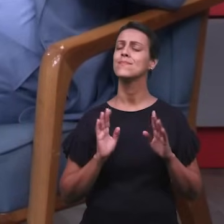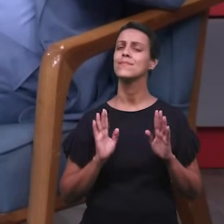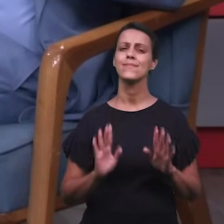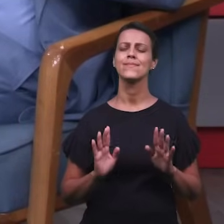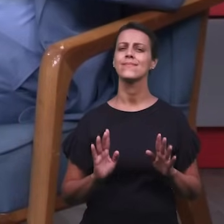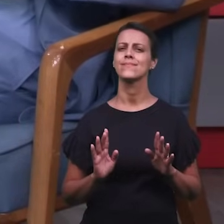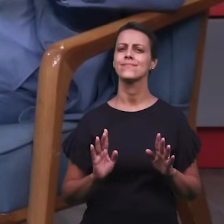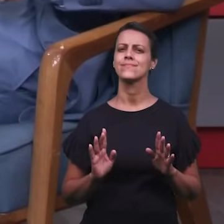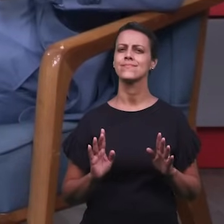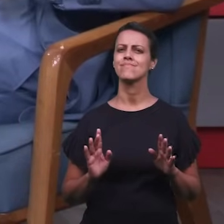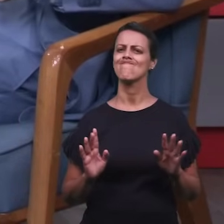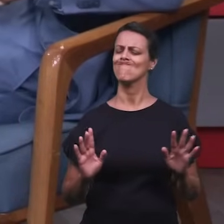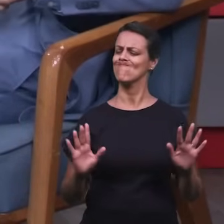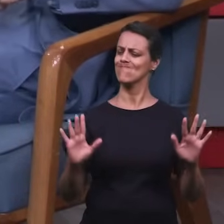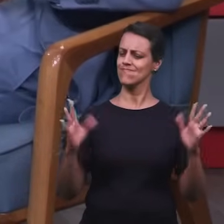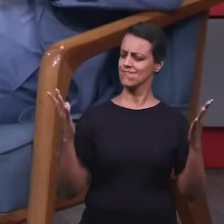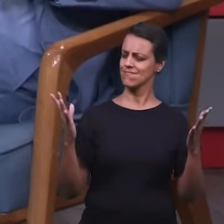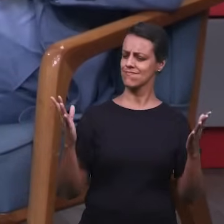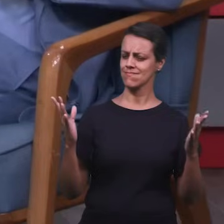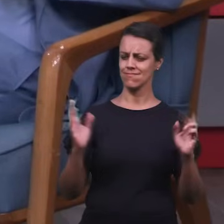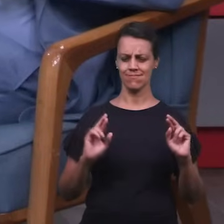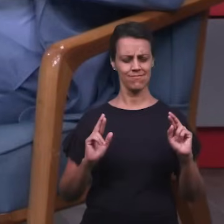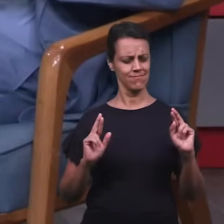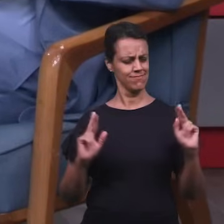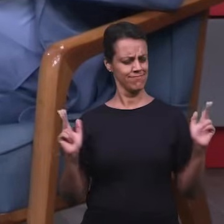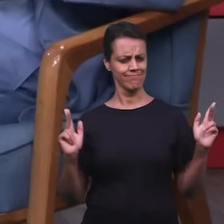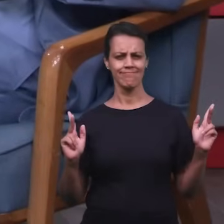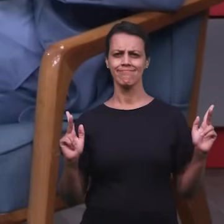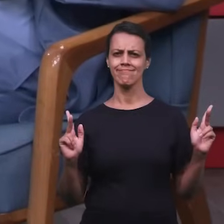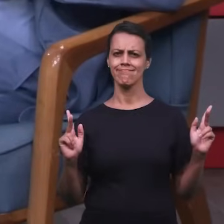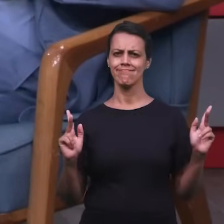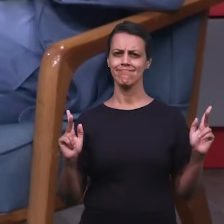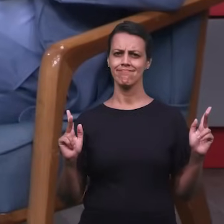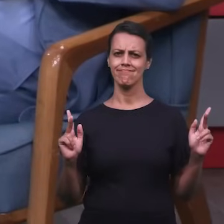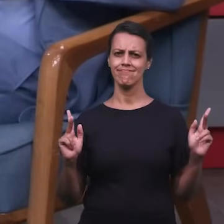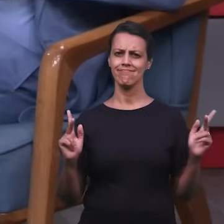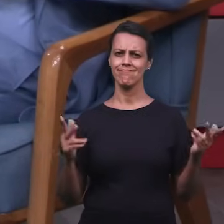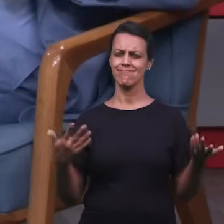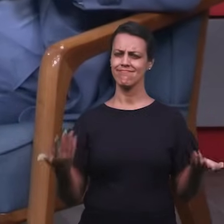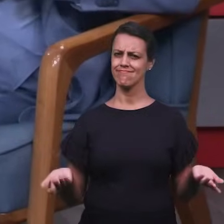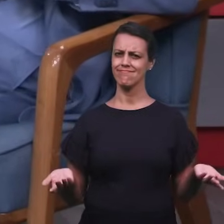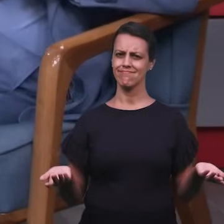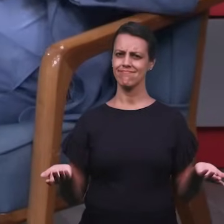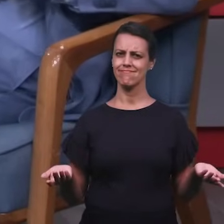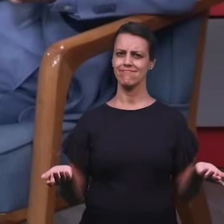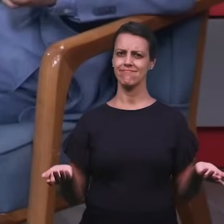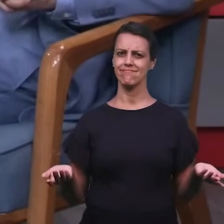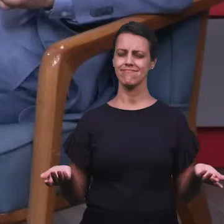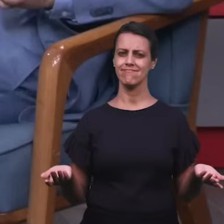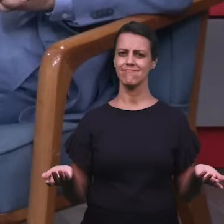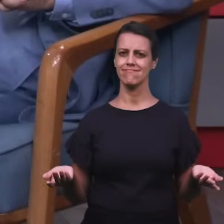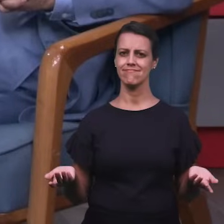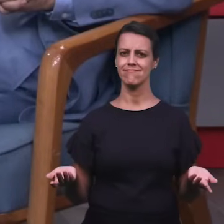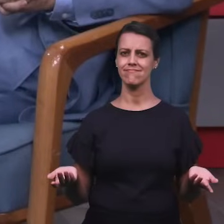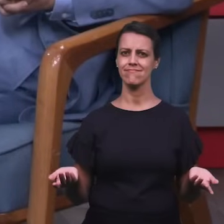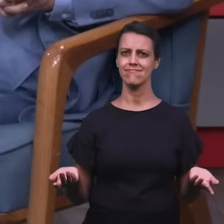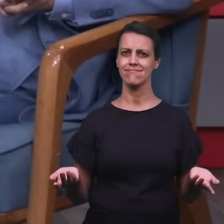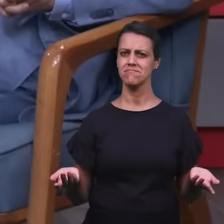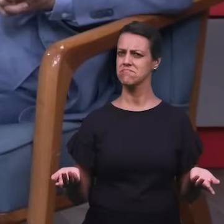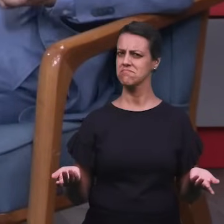que a comemoração daquela Páscoa estava completamente diferente.